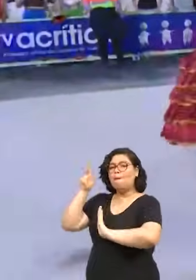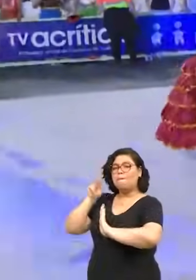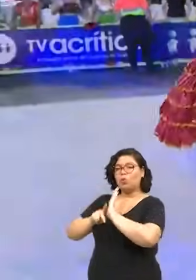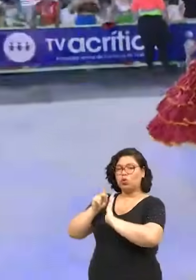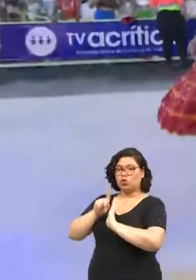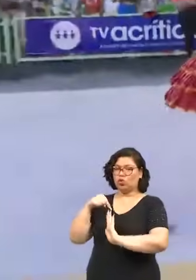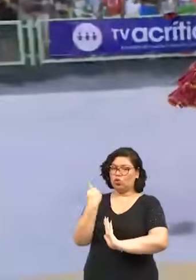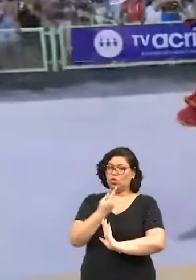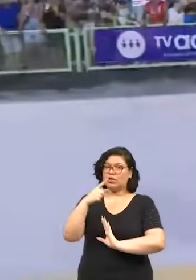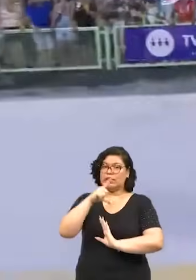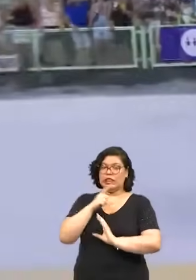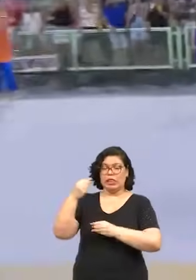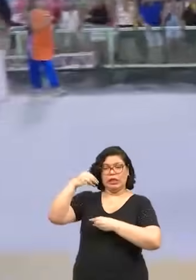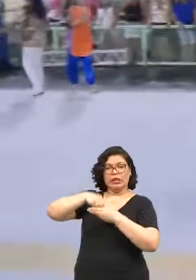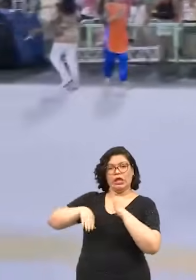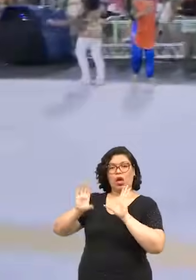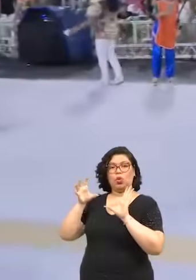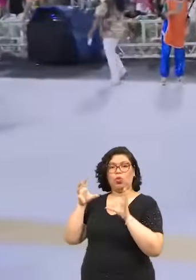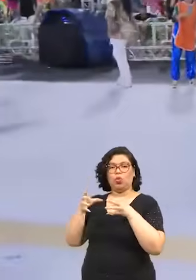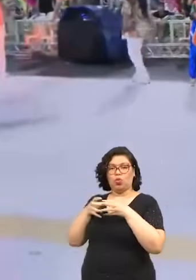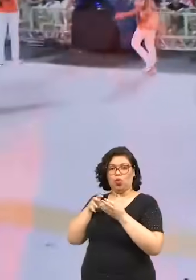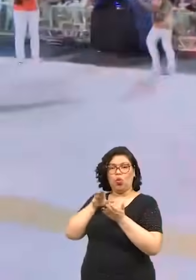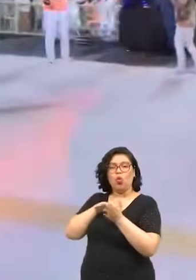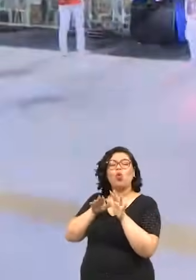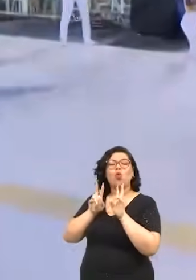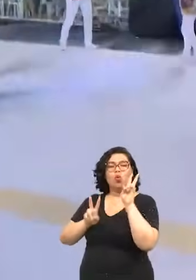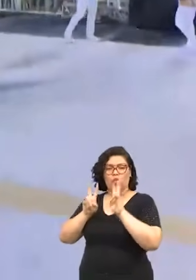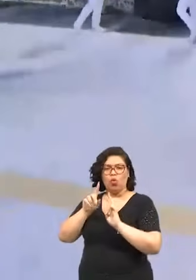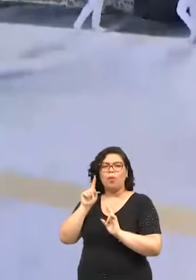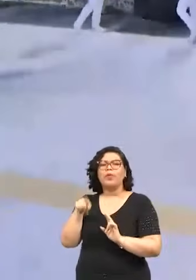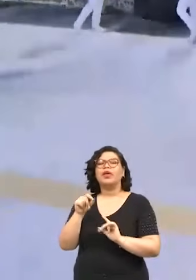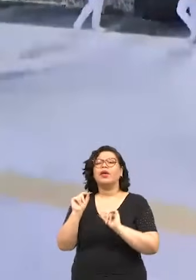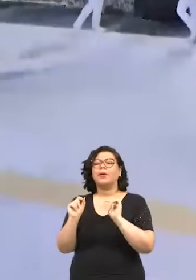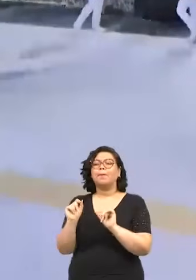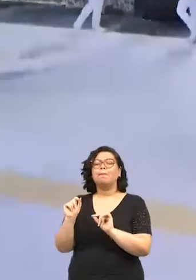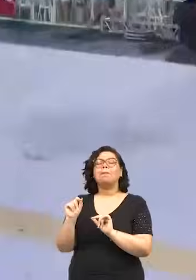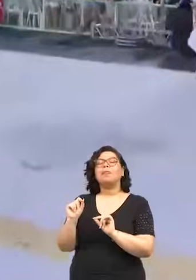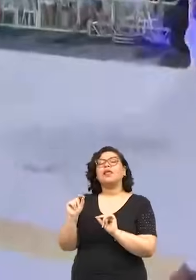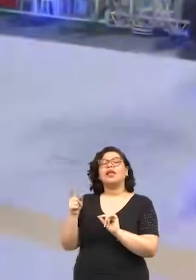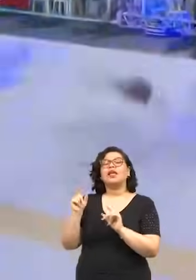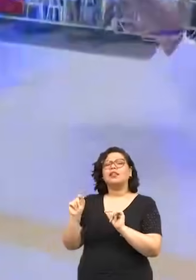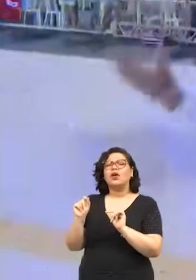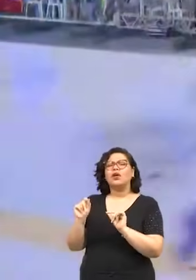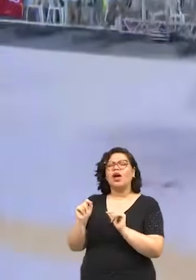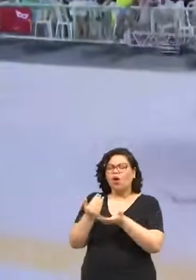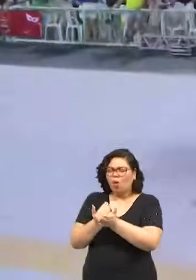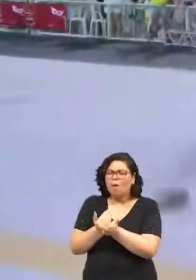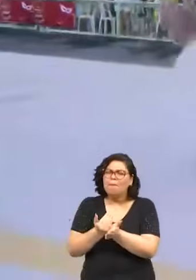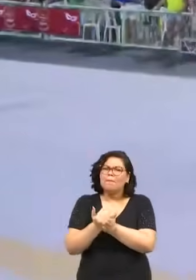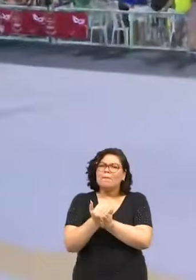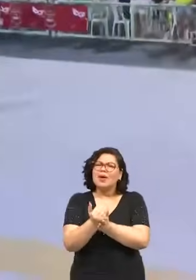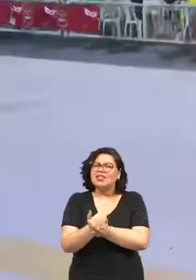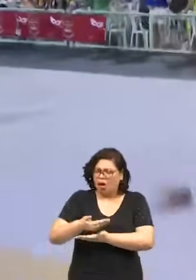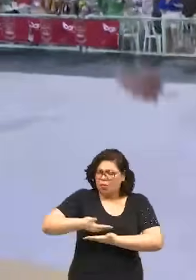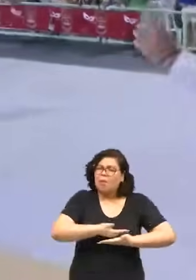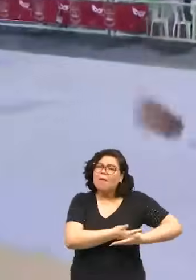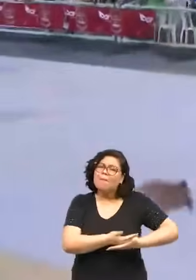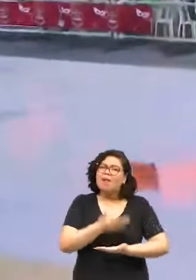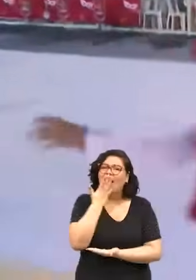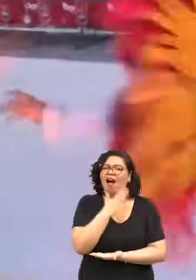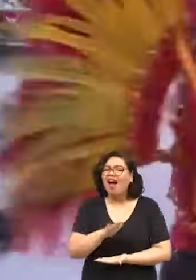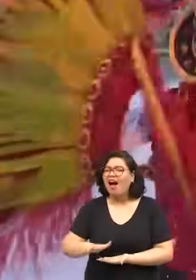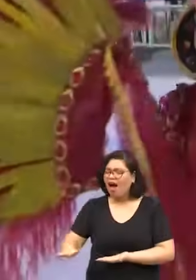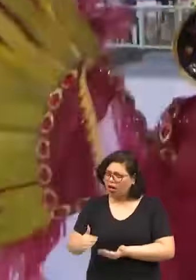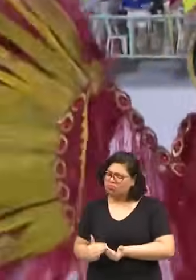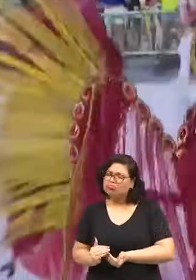temos dentro da nossa escola de samba, que é o Ciganinhos do Futuro, né? Que é trazer, desde começar ali desde bebês, desde criança,